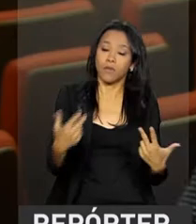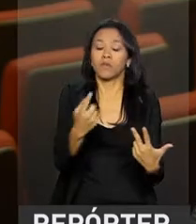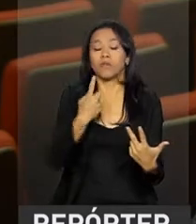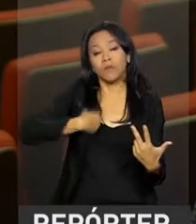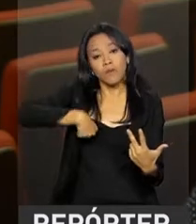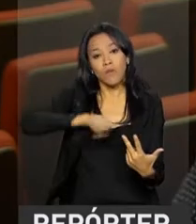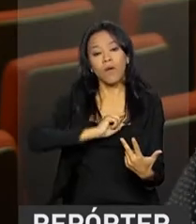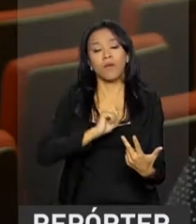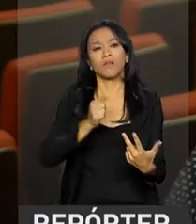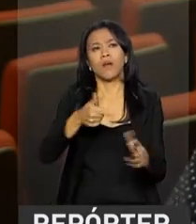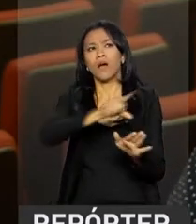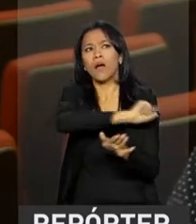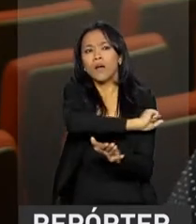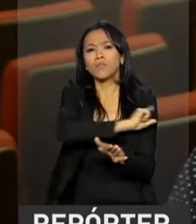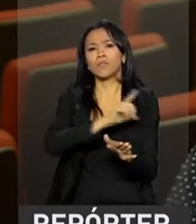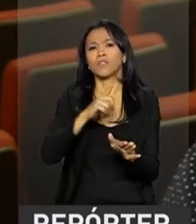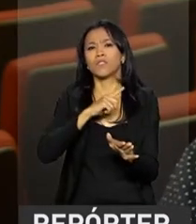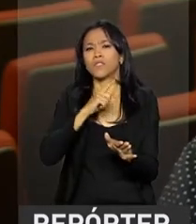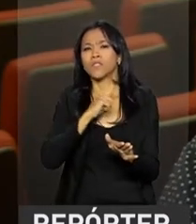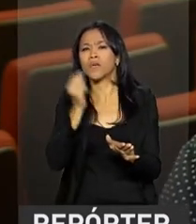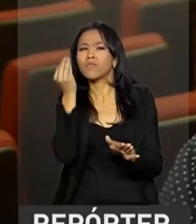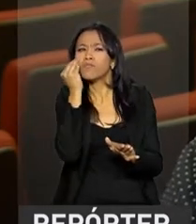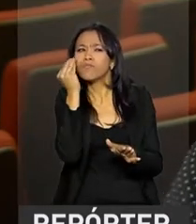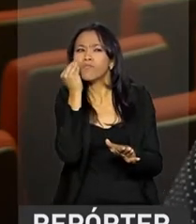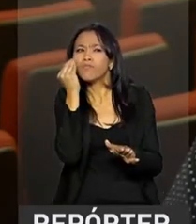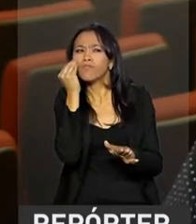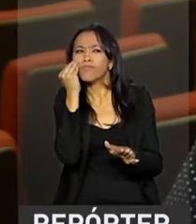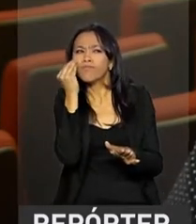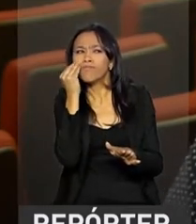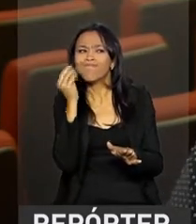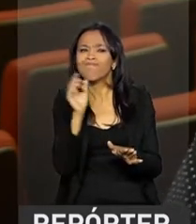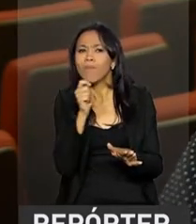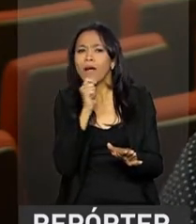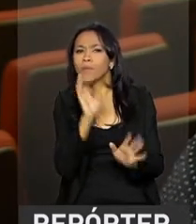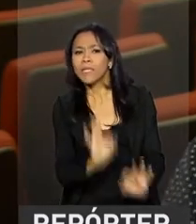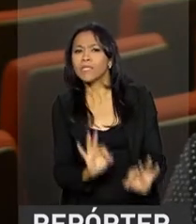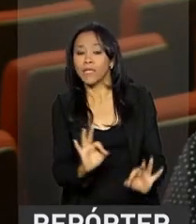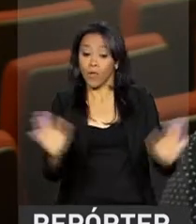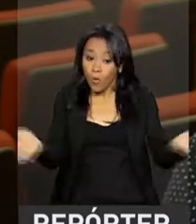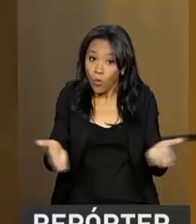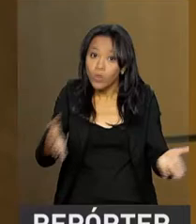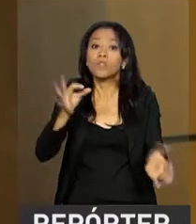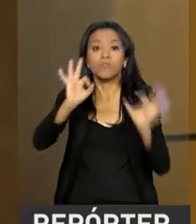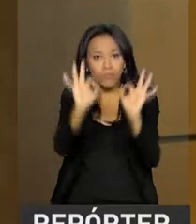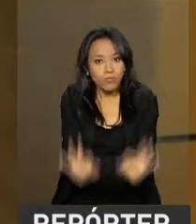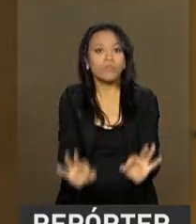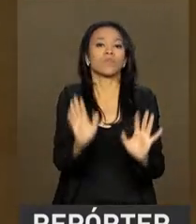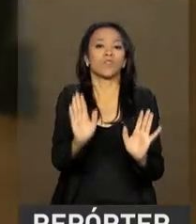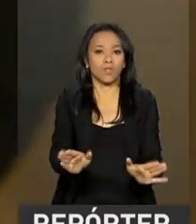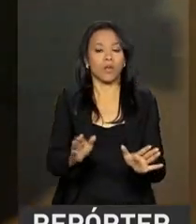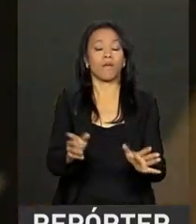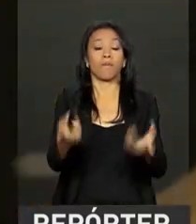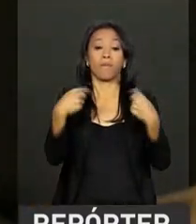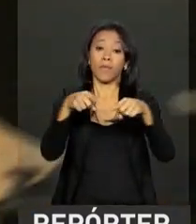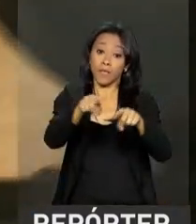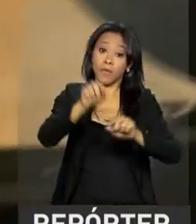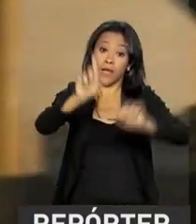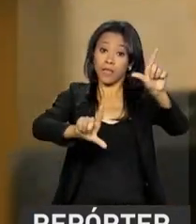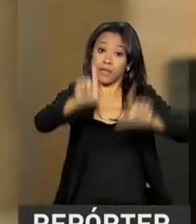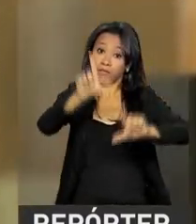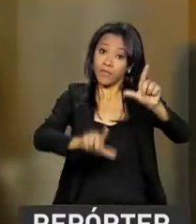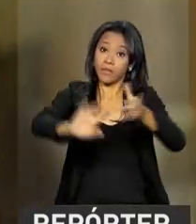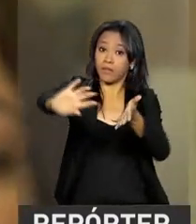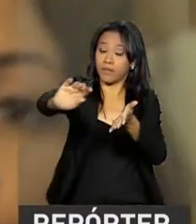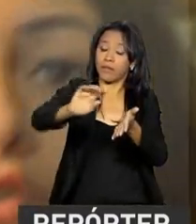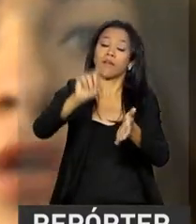estamos antes a gente tinha uma amostra da realidade agora a gente já tem a empresa na realidade a tv por assinatura está presente